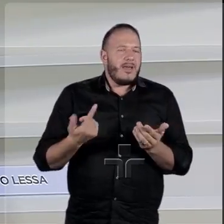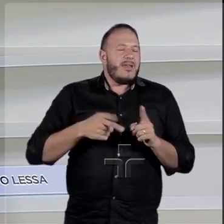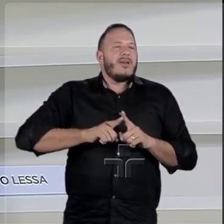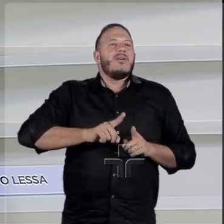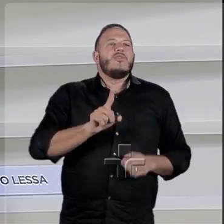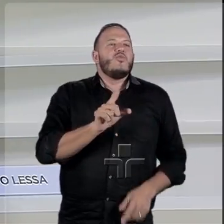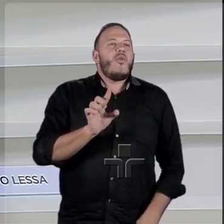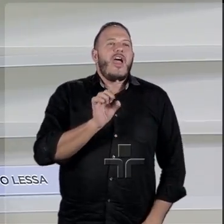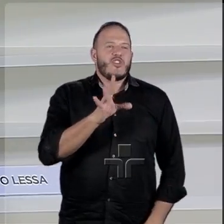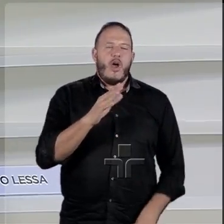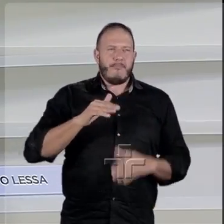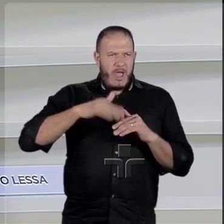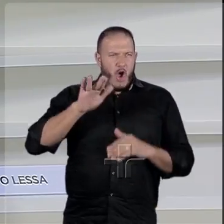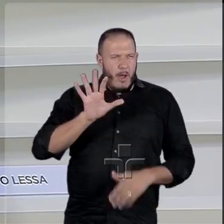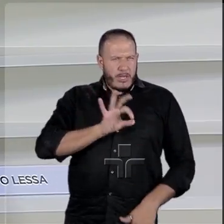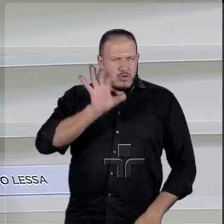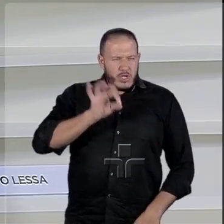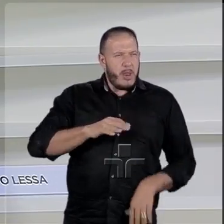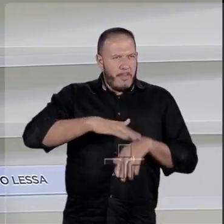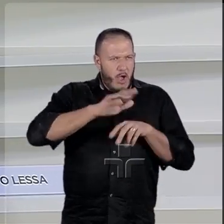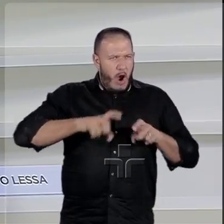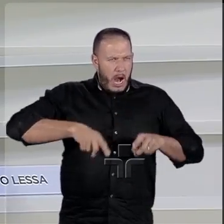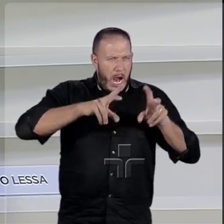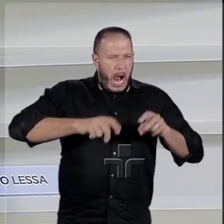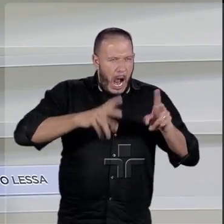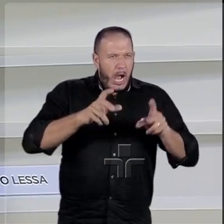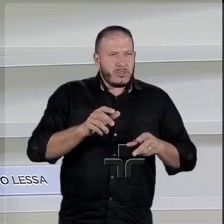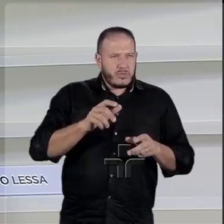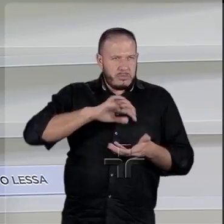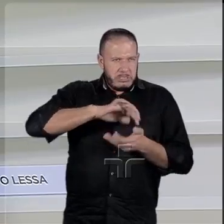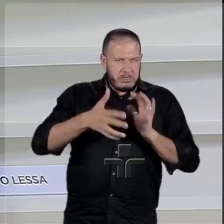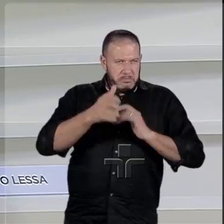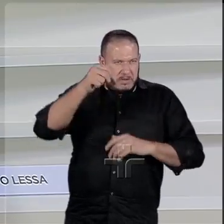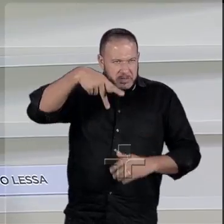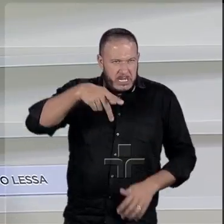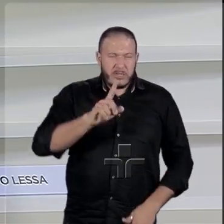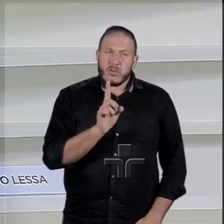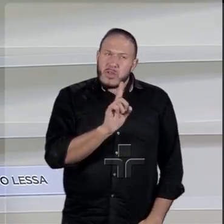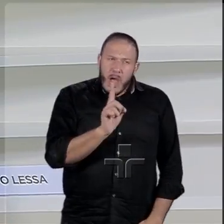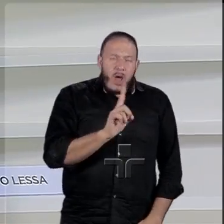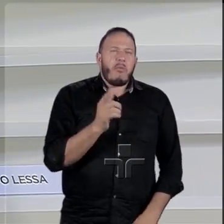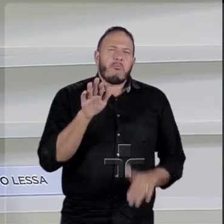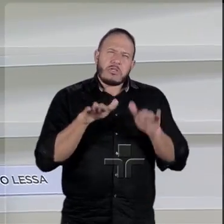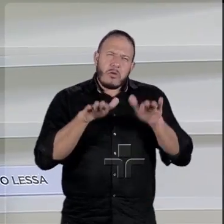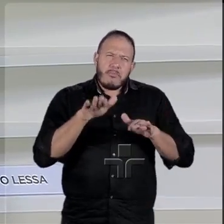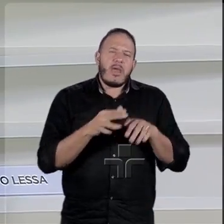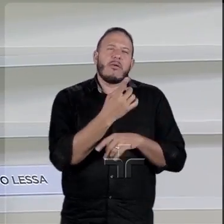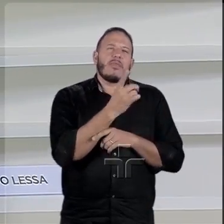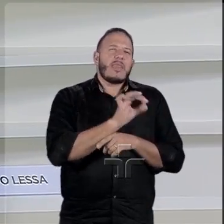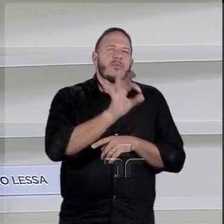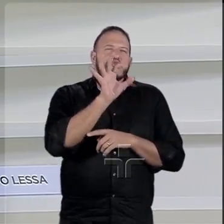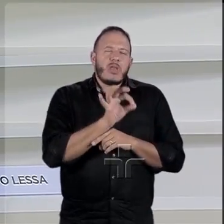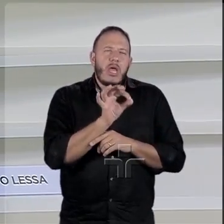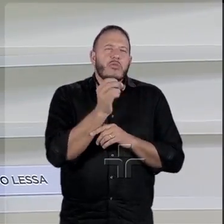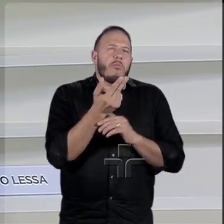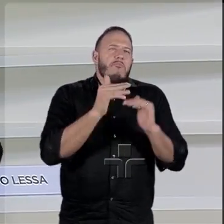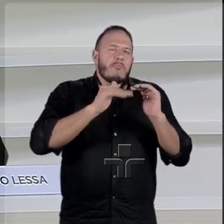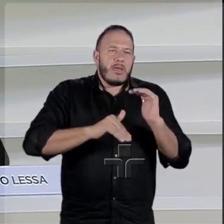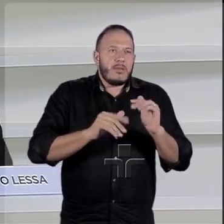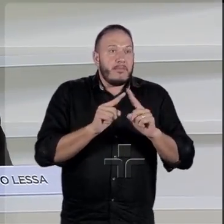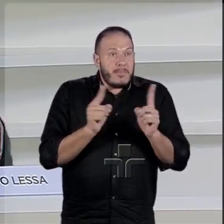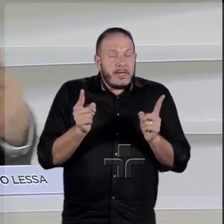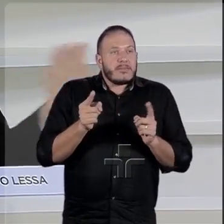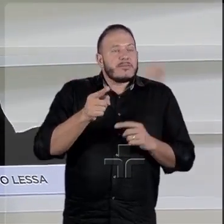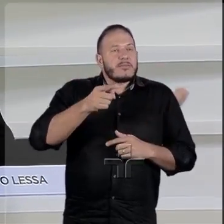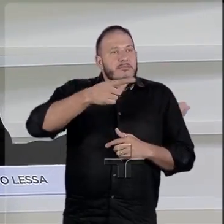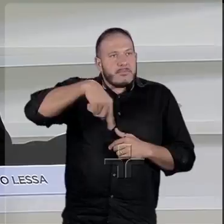o maior percentual, o maior gasto da Previdência, né? É um gasto, vamos dizer, em torno de 10%, menos de 10%, mas